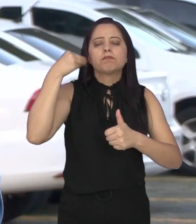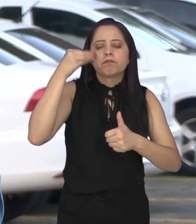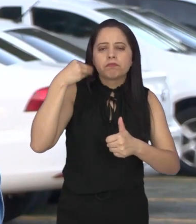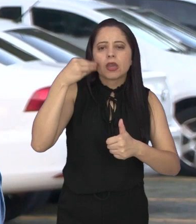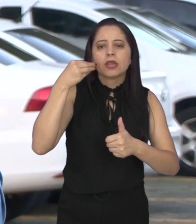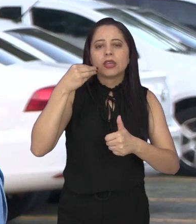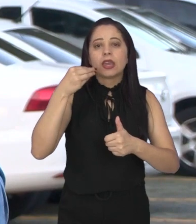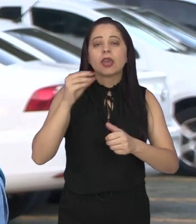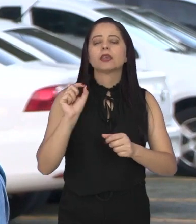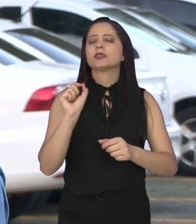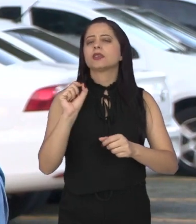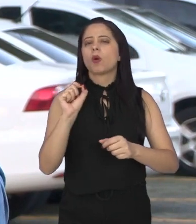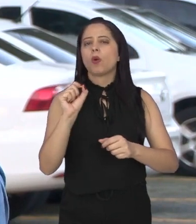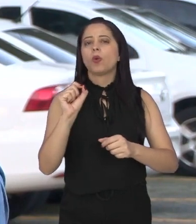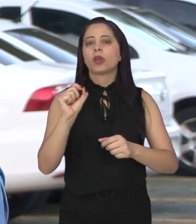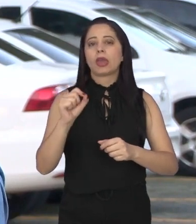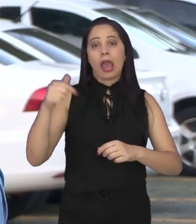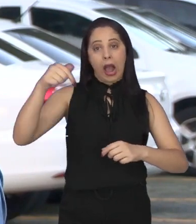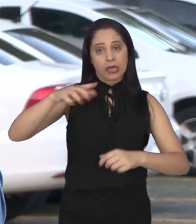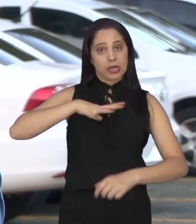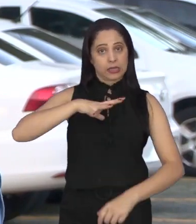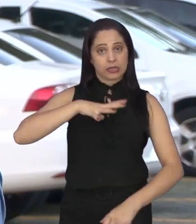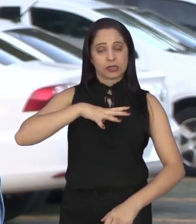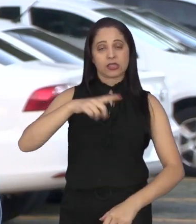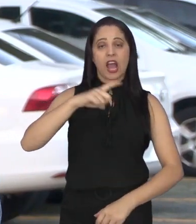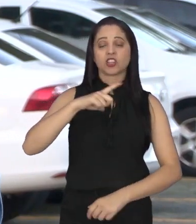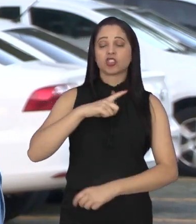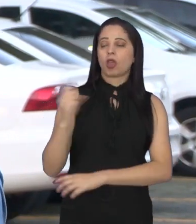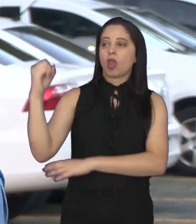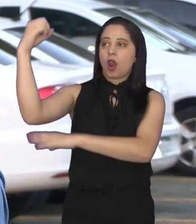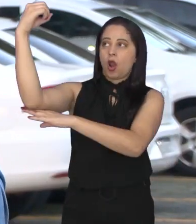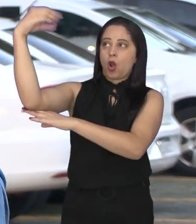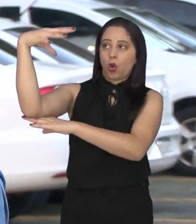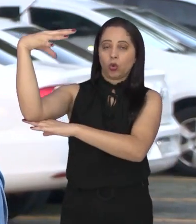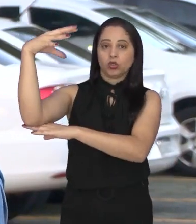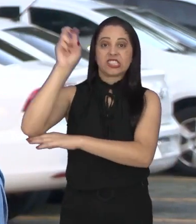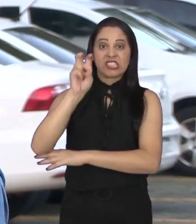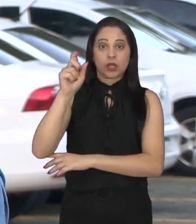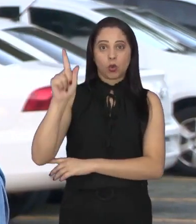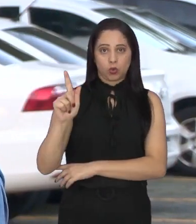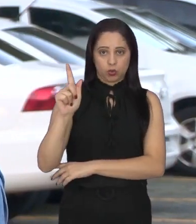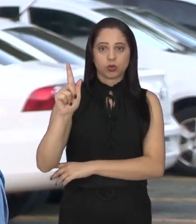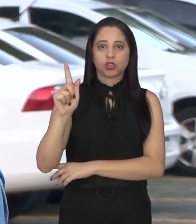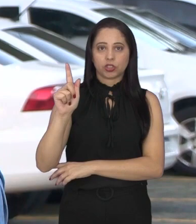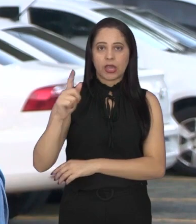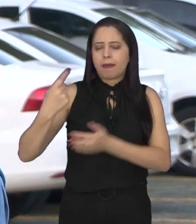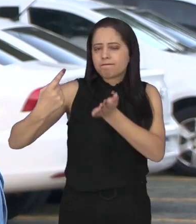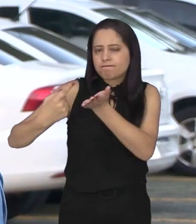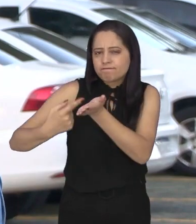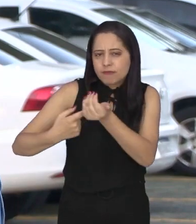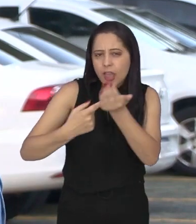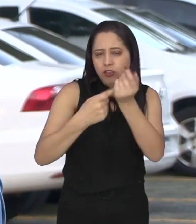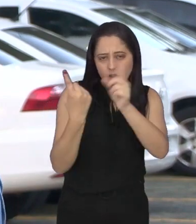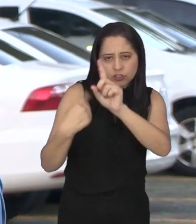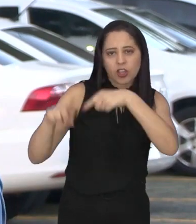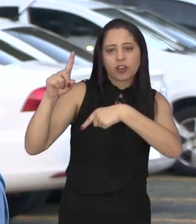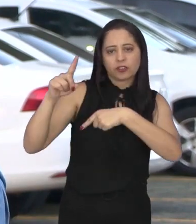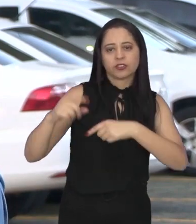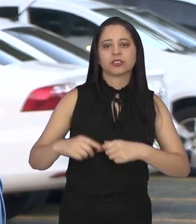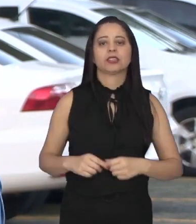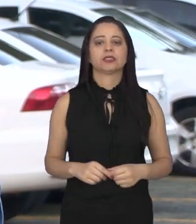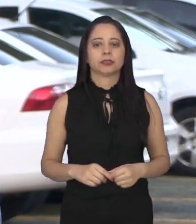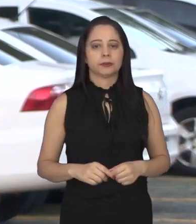do programa será a implantação do 5G no centro da cidade. E a expectativa é que o estudo ajude a garantir que a